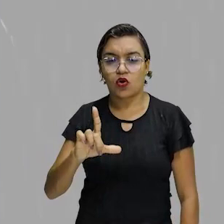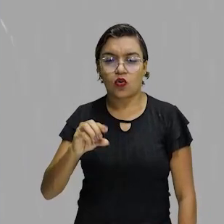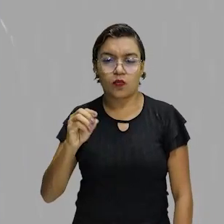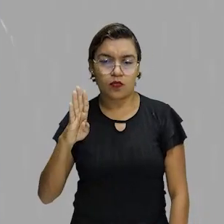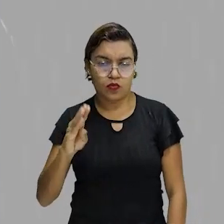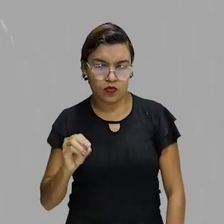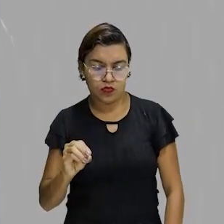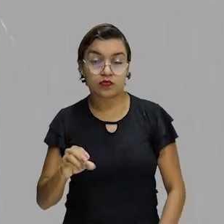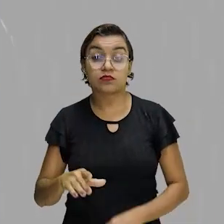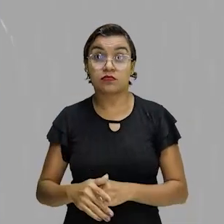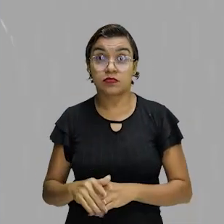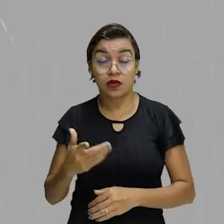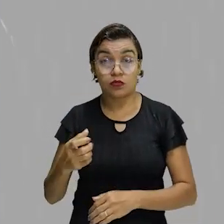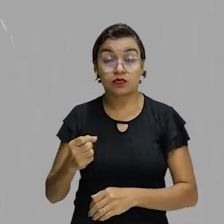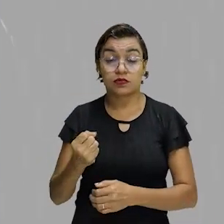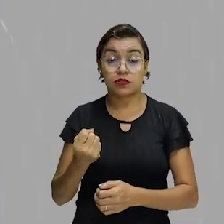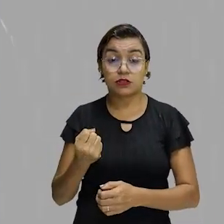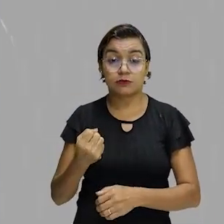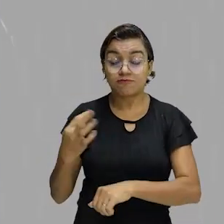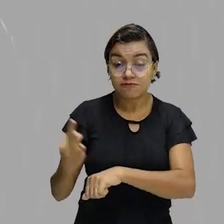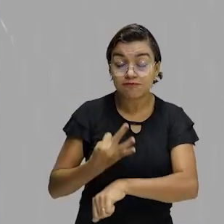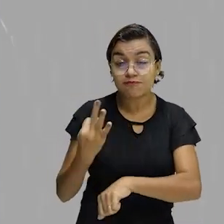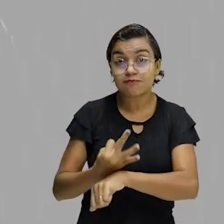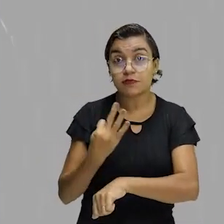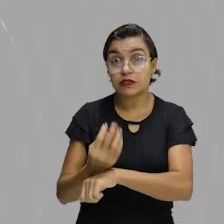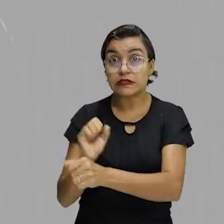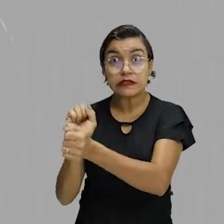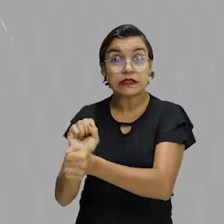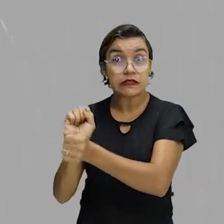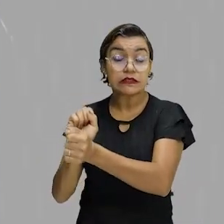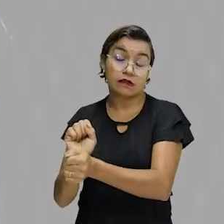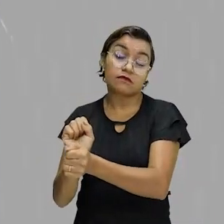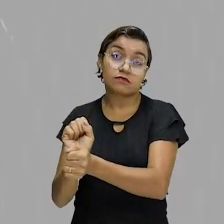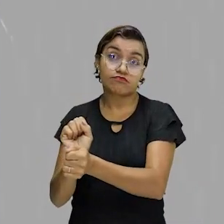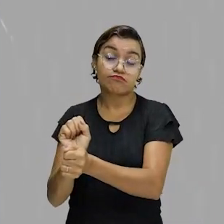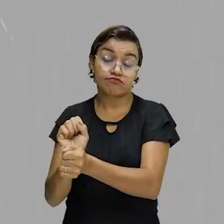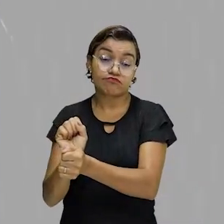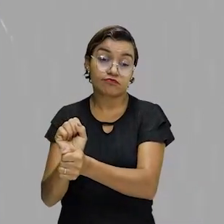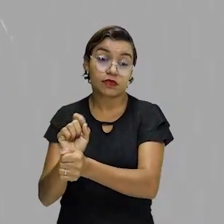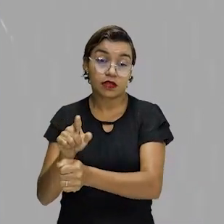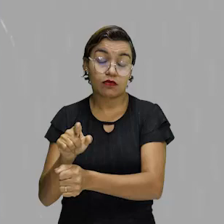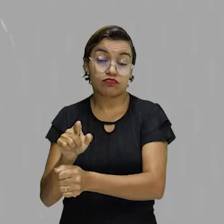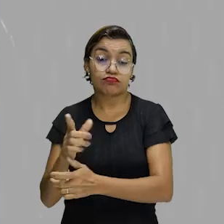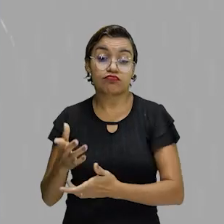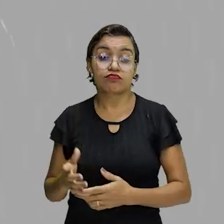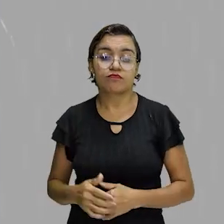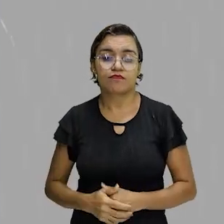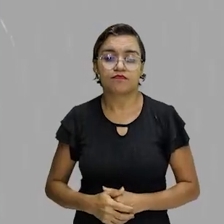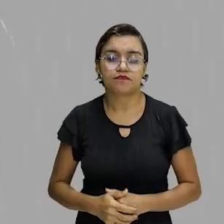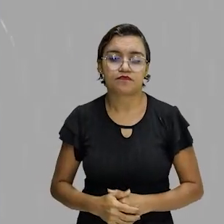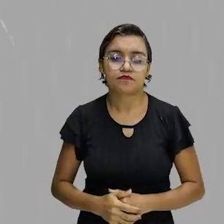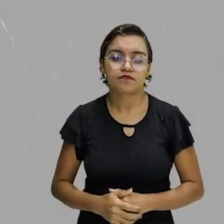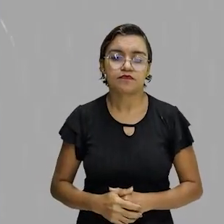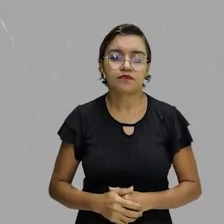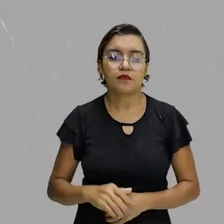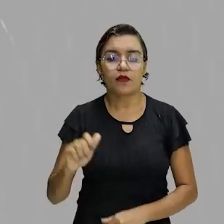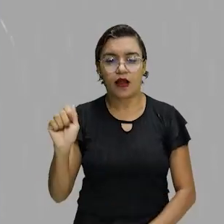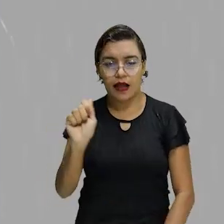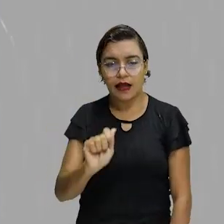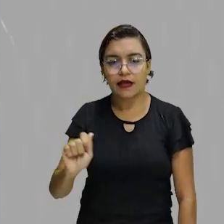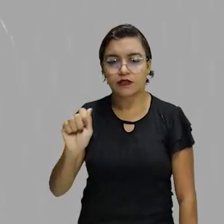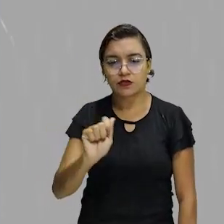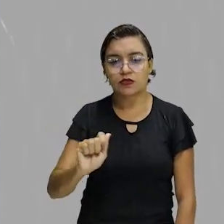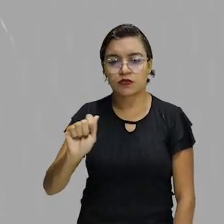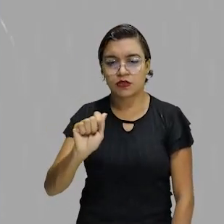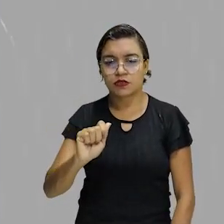escravidão. Então existe a questão territorial também muito acentuada, muito forte dentro do movimento quilombola. Associação dos